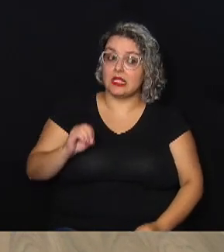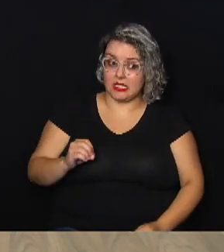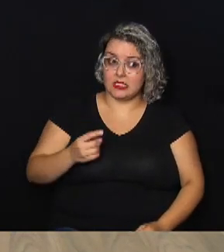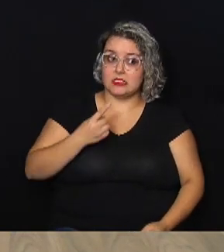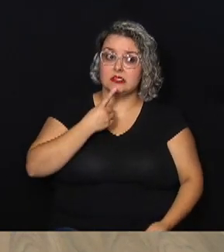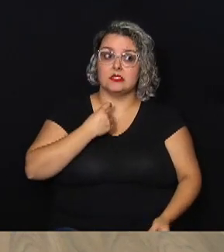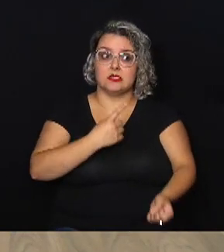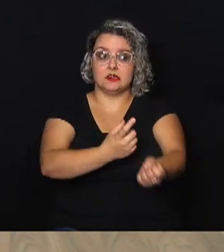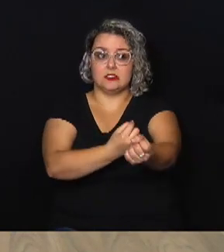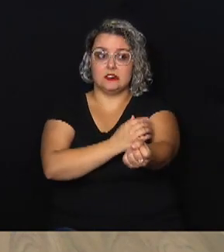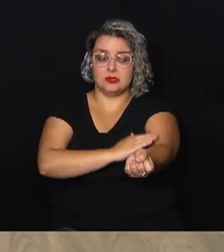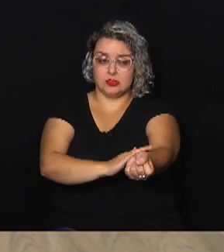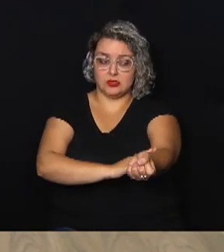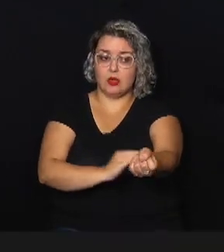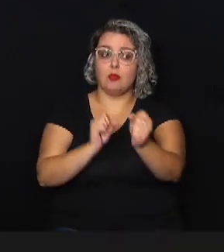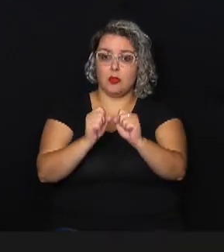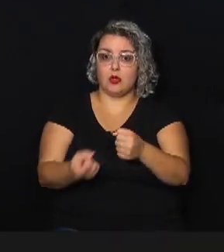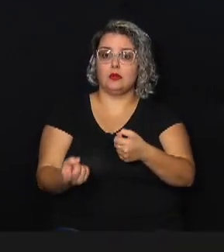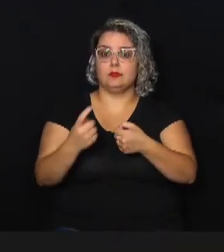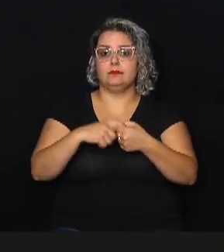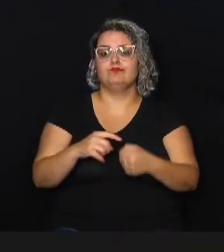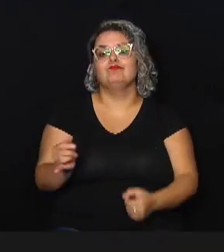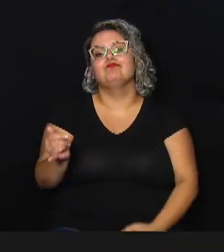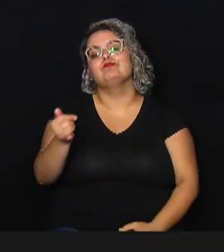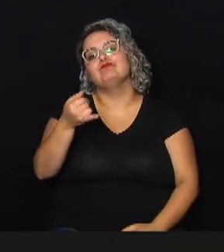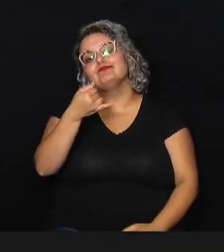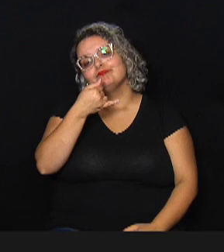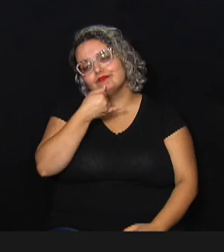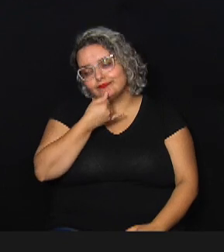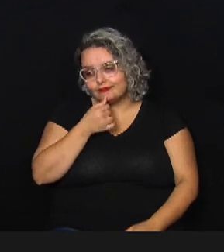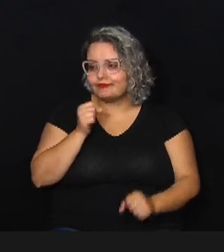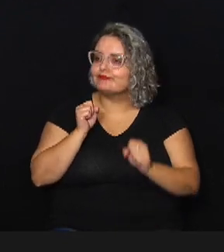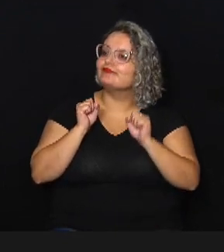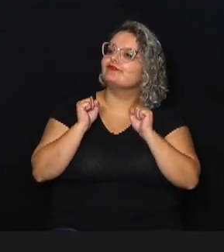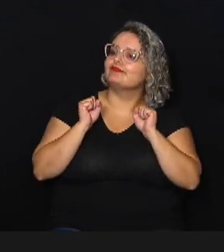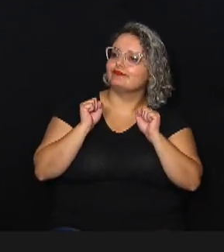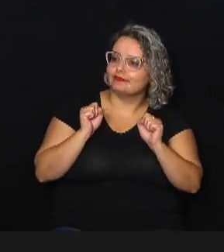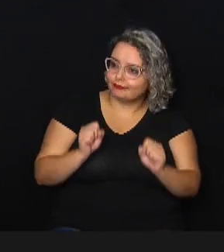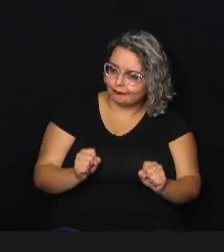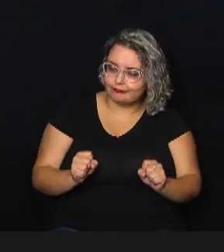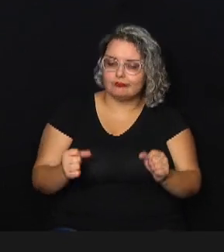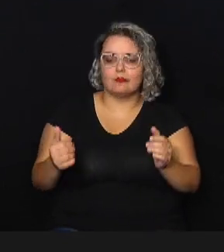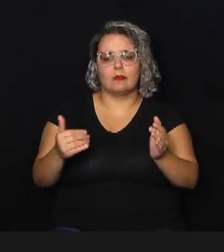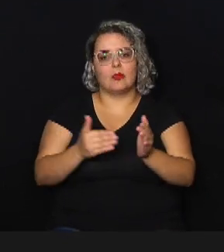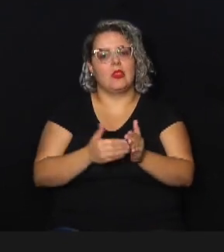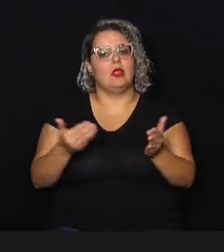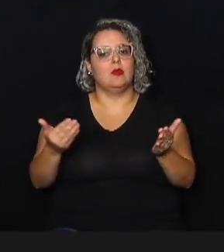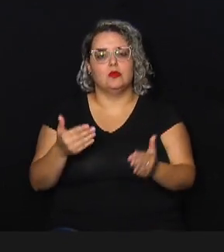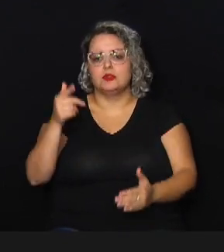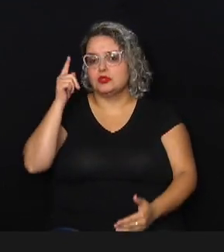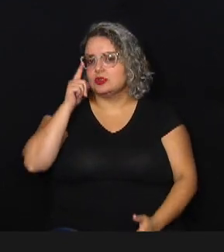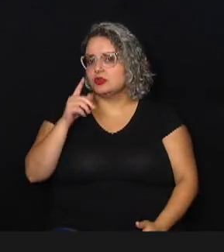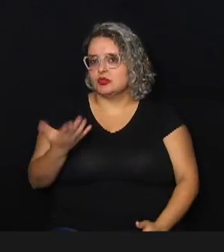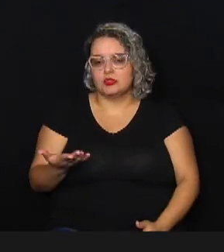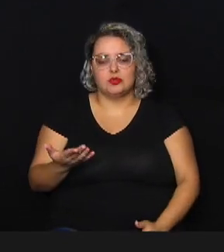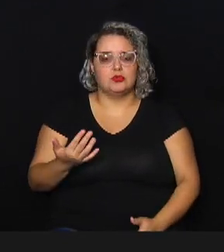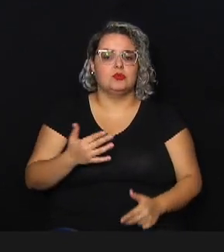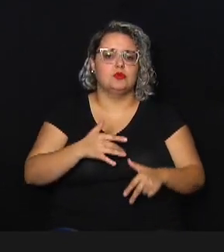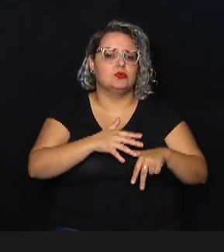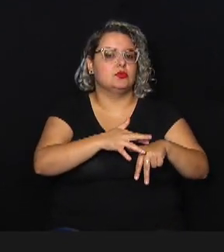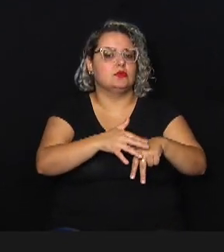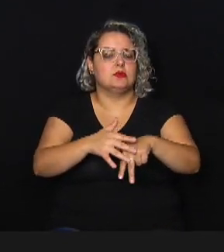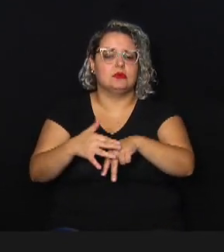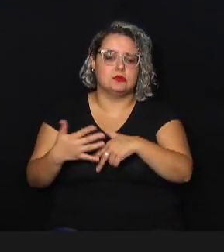pode voltar? Infelizmente pode, tá? Até hoje em dia a gente não consegue, nesses pacientes